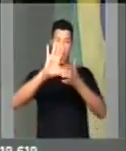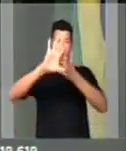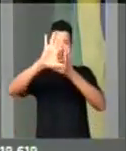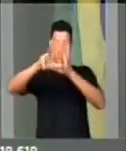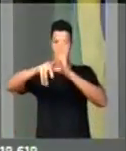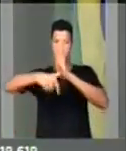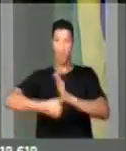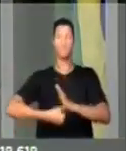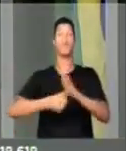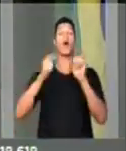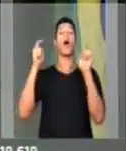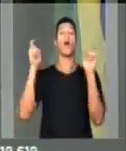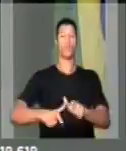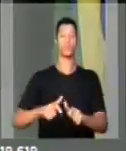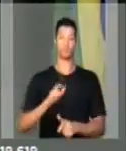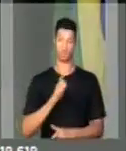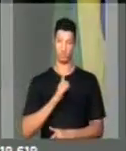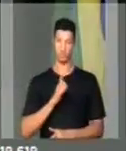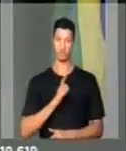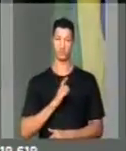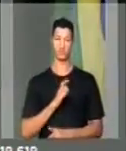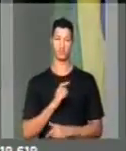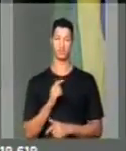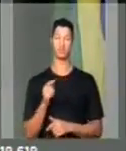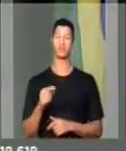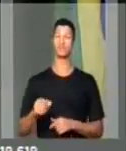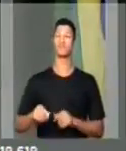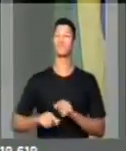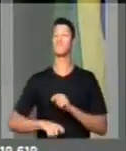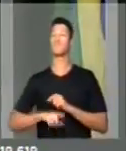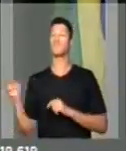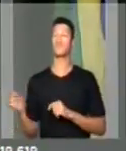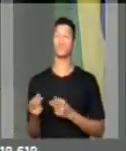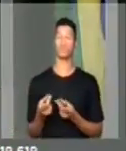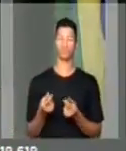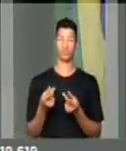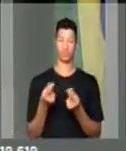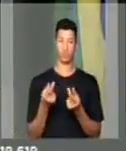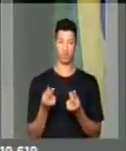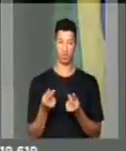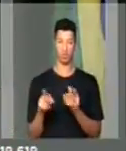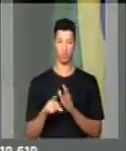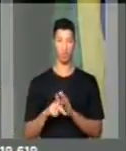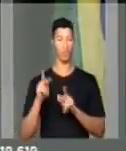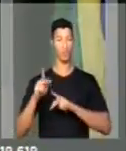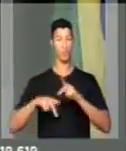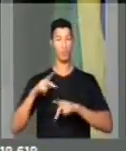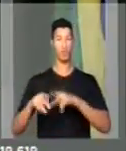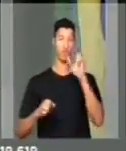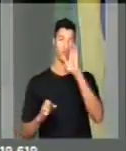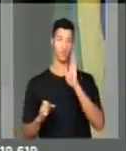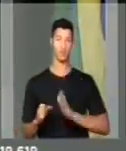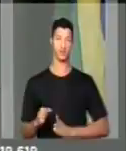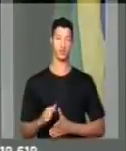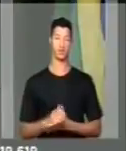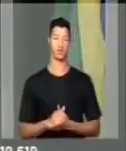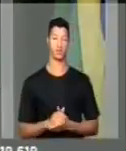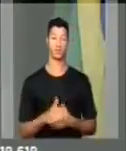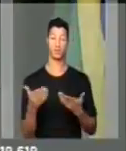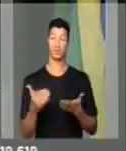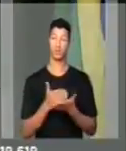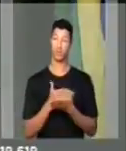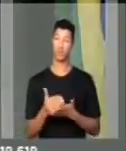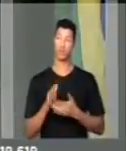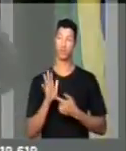roubo, aonde é que tinha ido o dinheiro do povo brasileiro. Aí